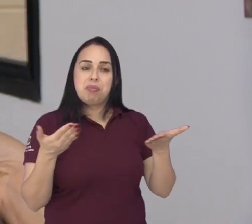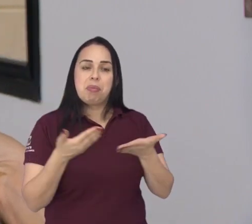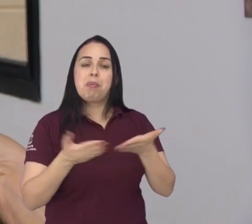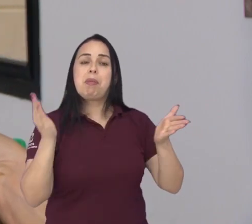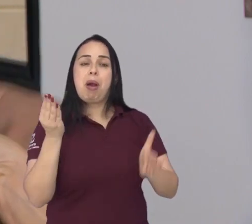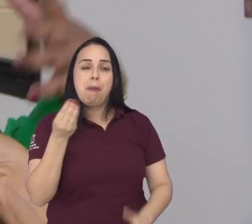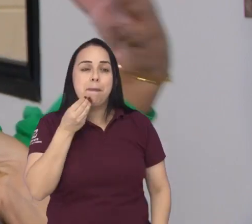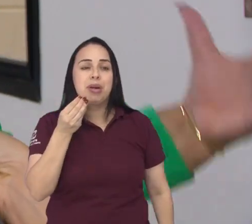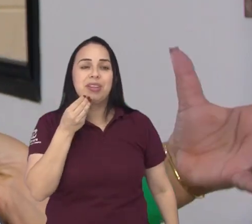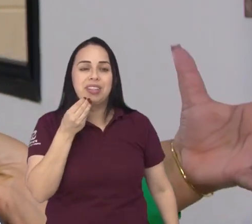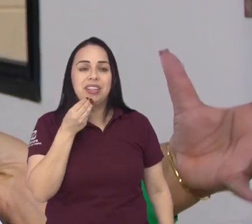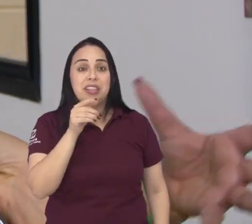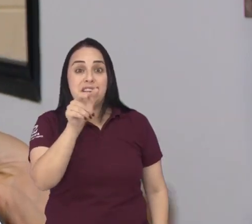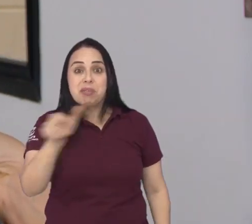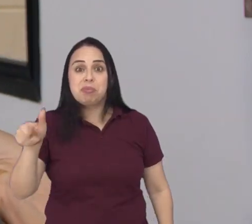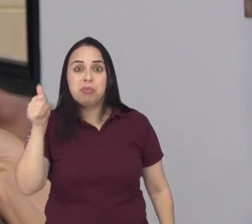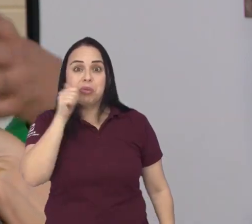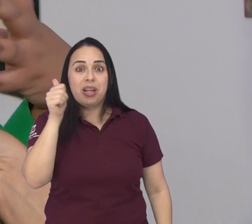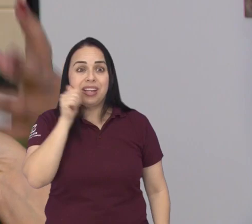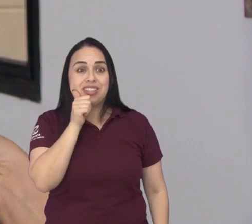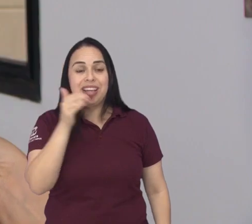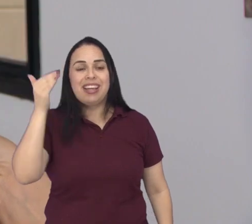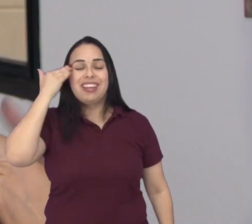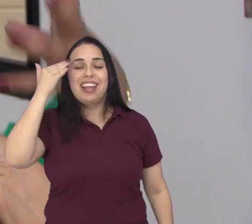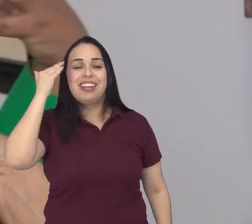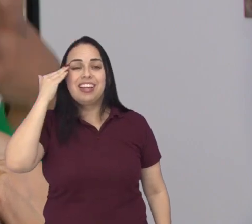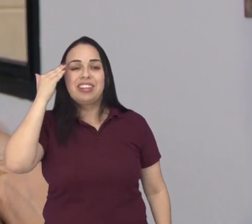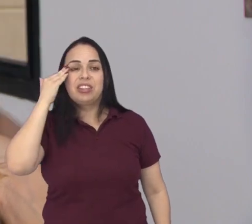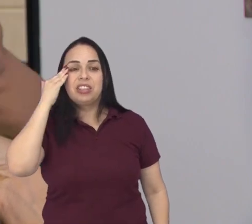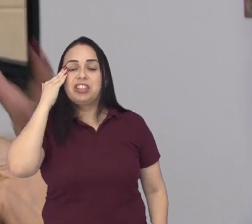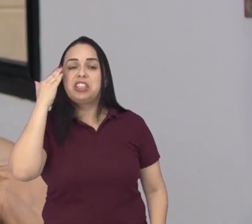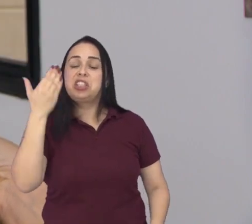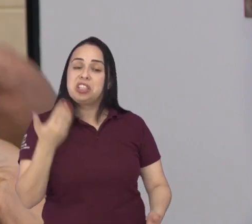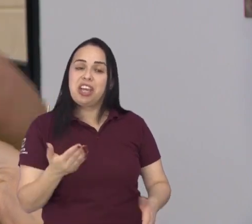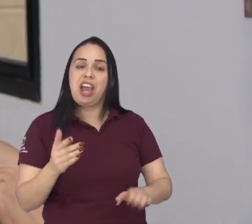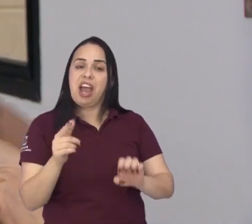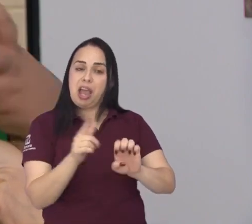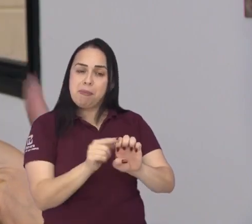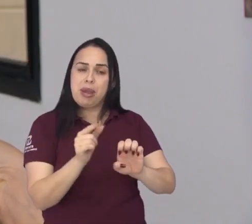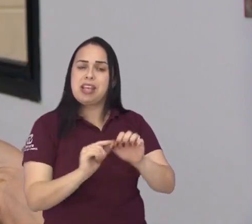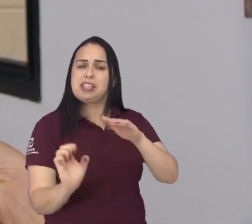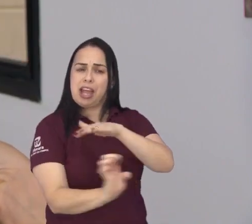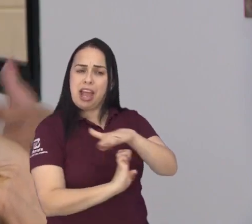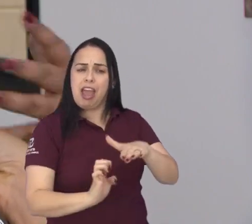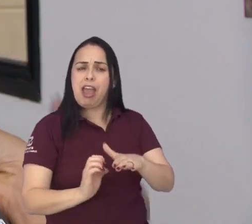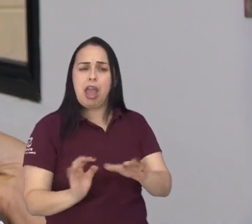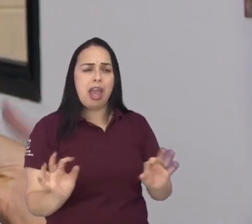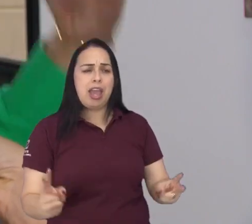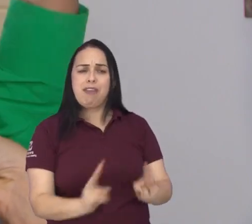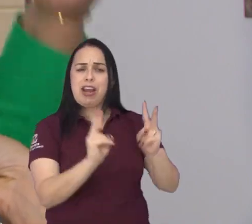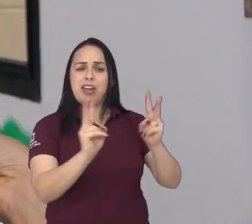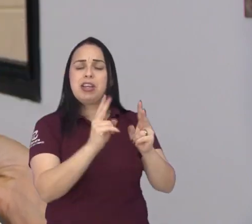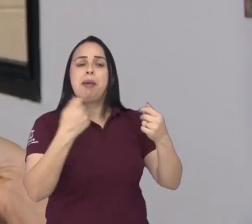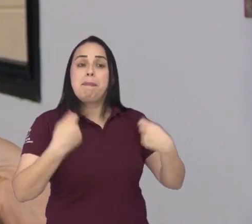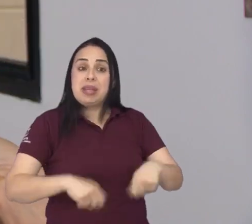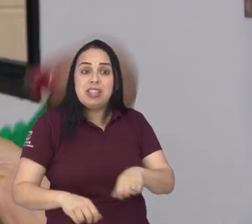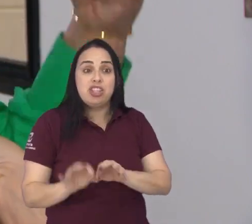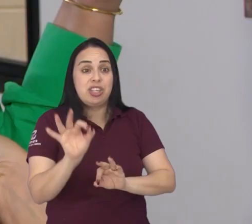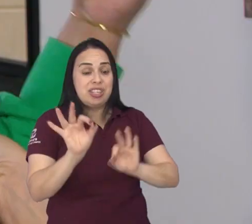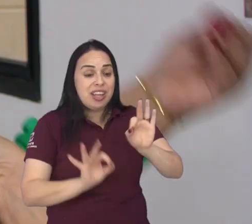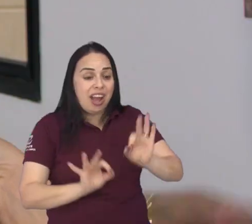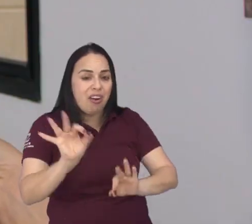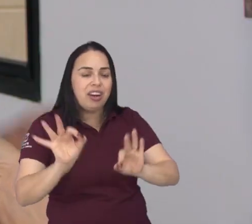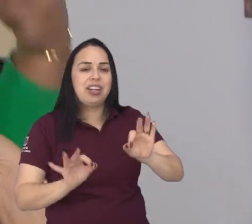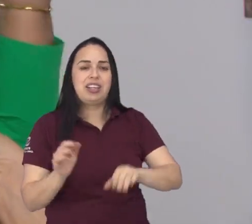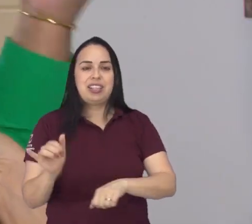aí o mindset de muitas outras mulheres para que elas entendam que o negócio delas é tão valioso e que sim, merece um cuidado e